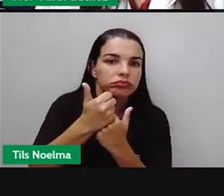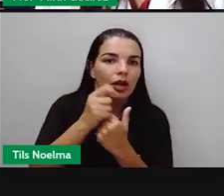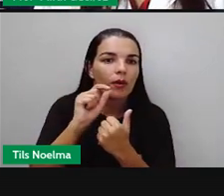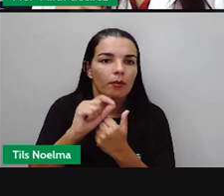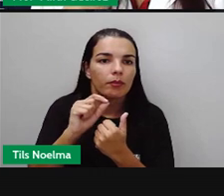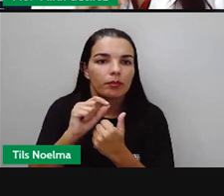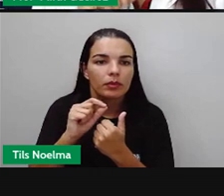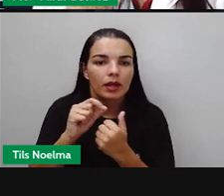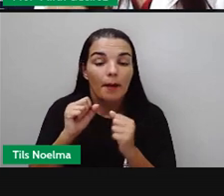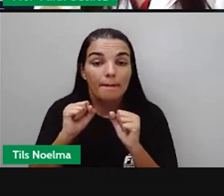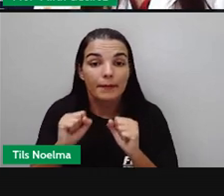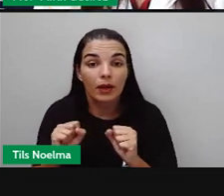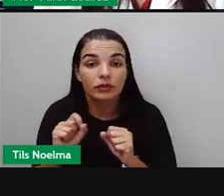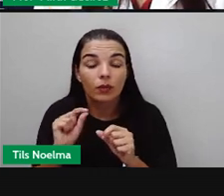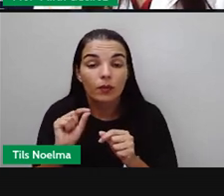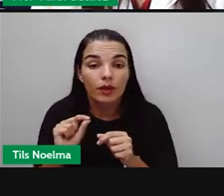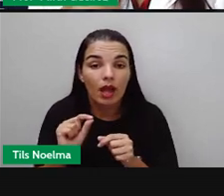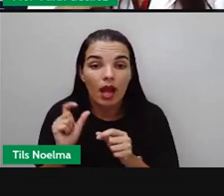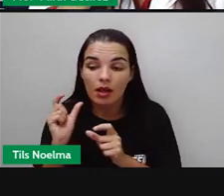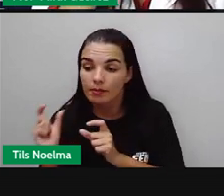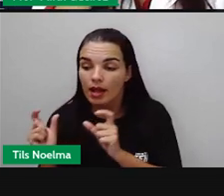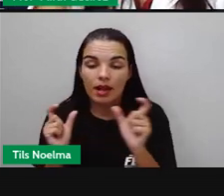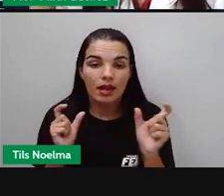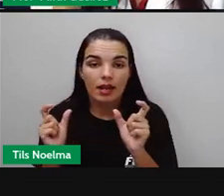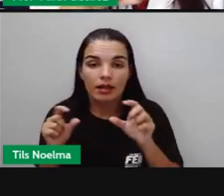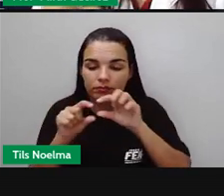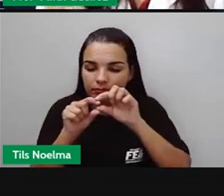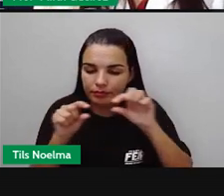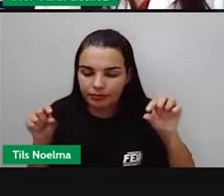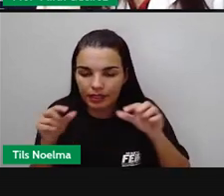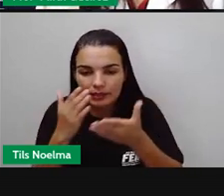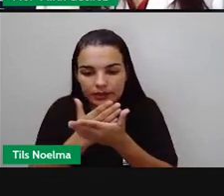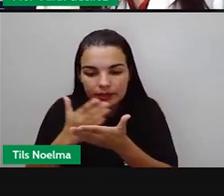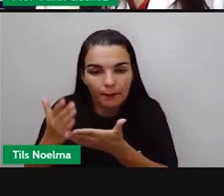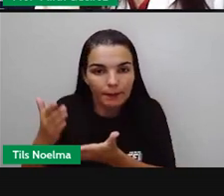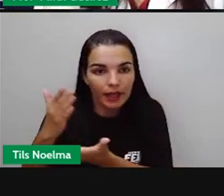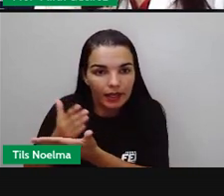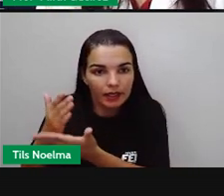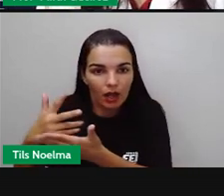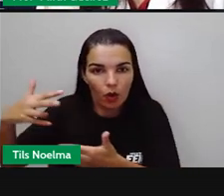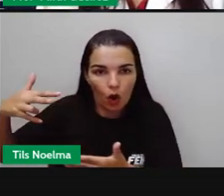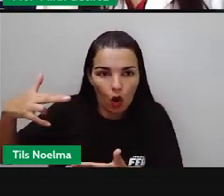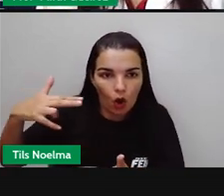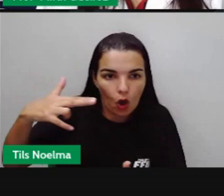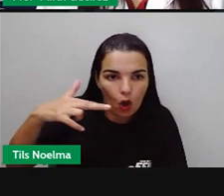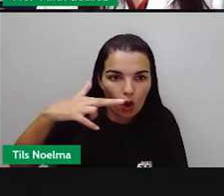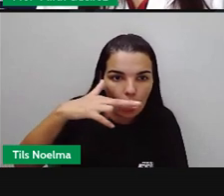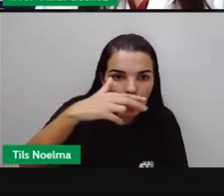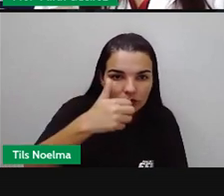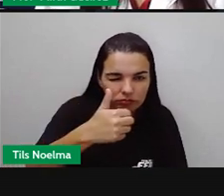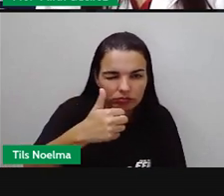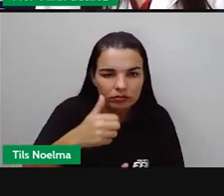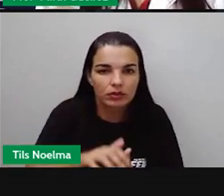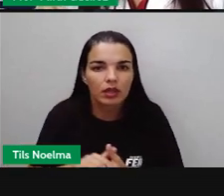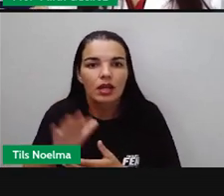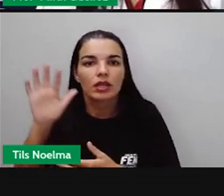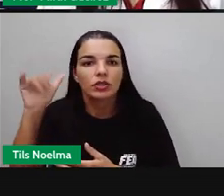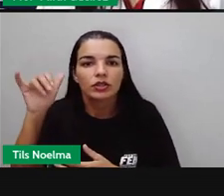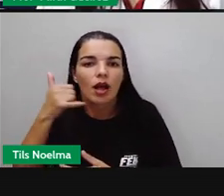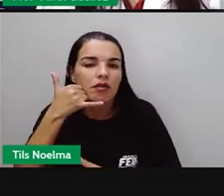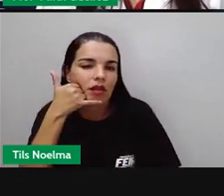que elas devem ser colocadas em fichinhas separadas, certo? Então, uma fichinha ficaria ali, uma